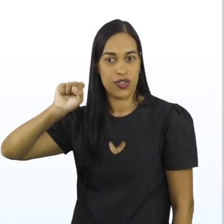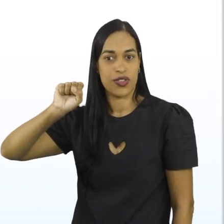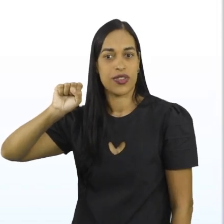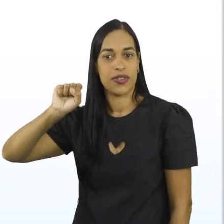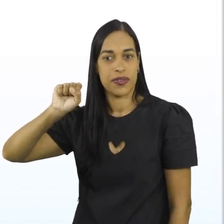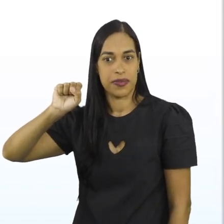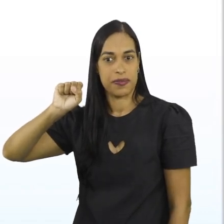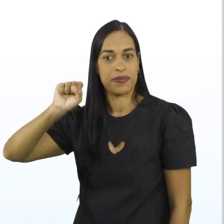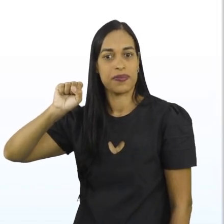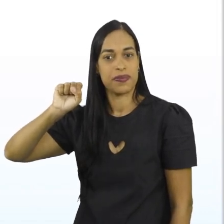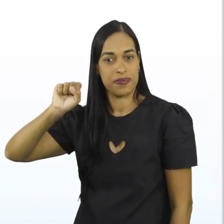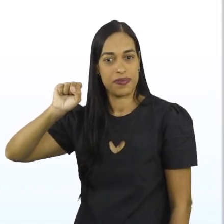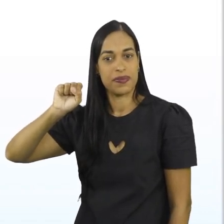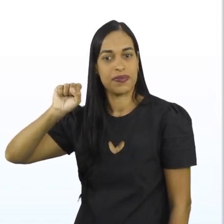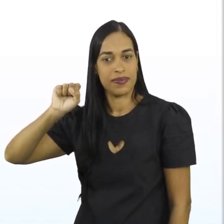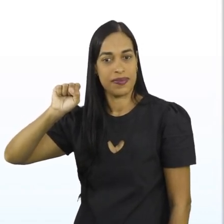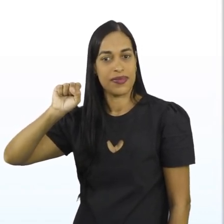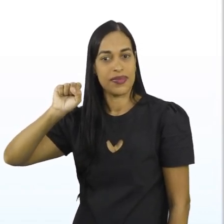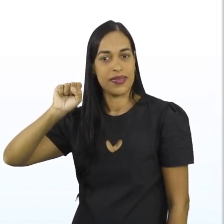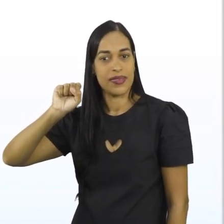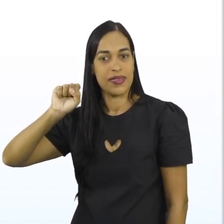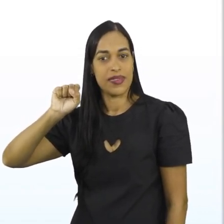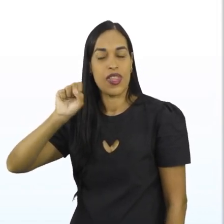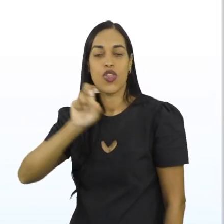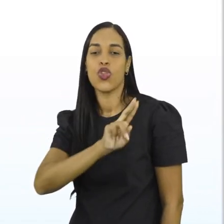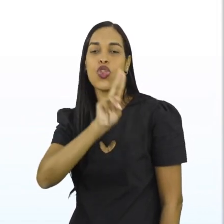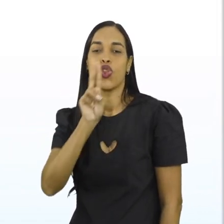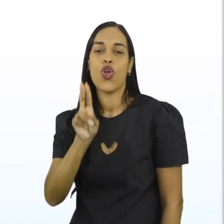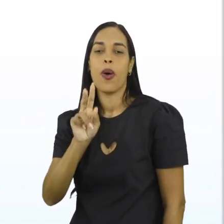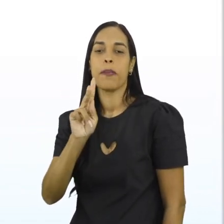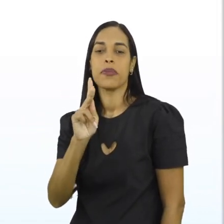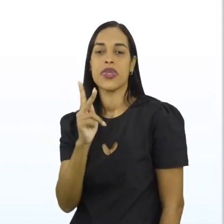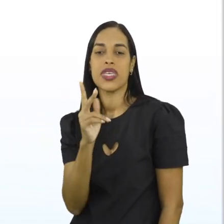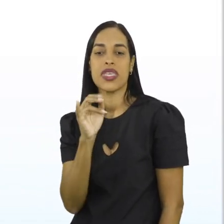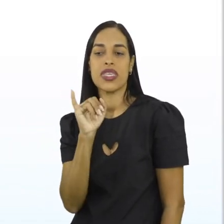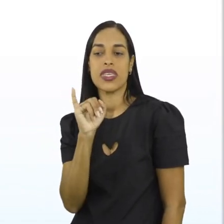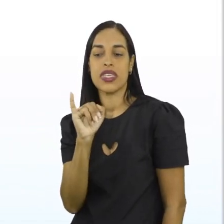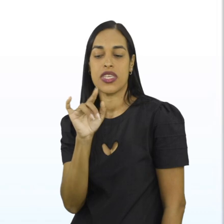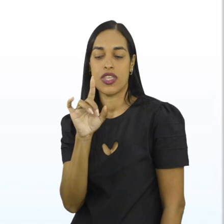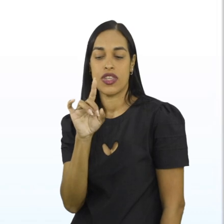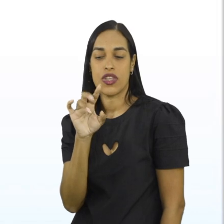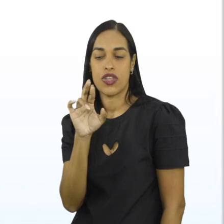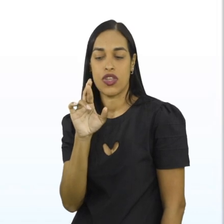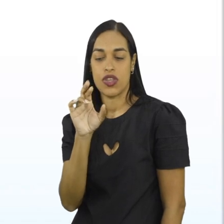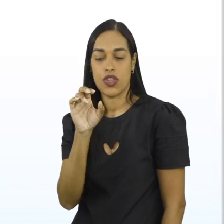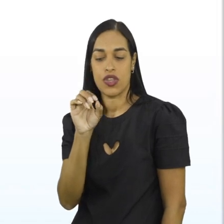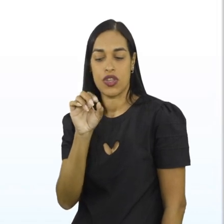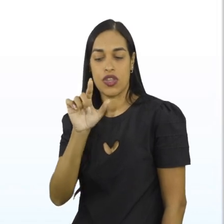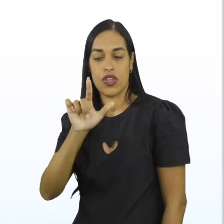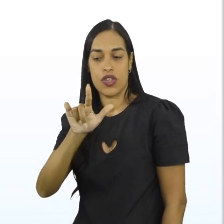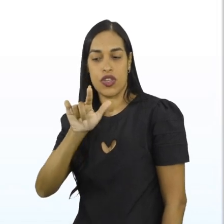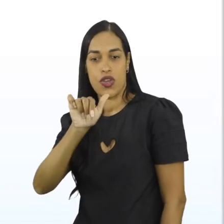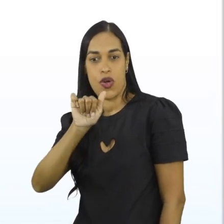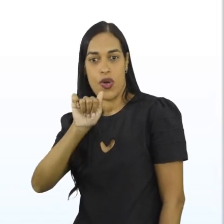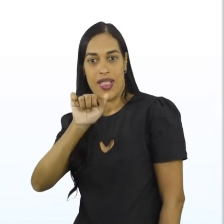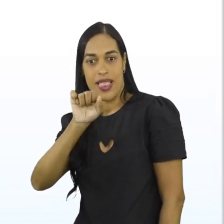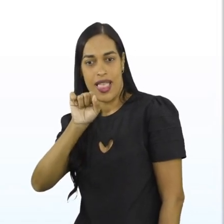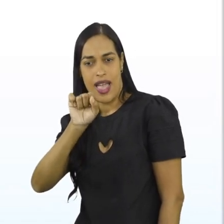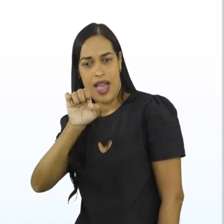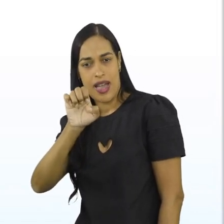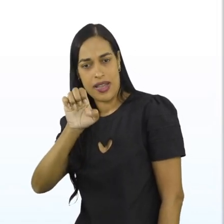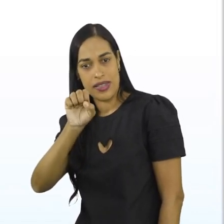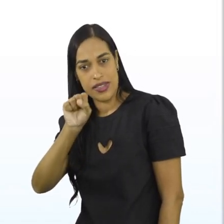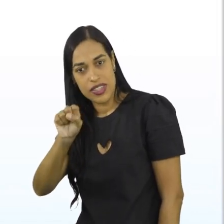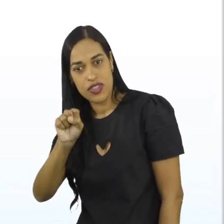Essas enzimas digestivas nós vamos chamar de hidrolases. Aí veja o que é que acontece. Ora, se